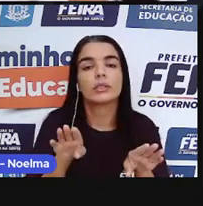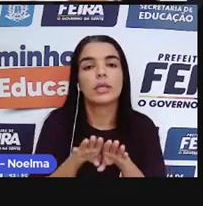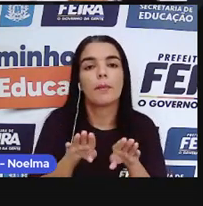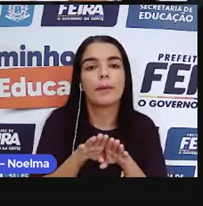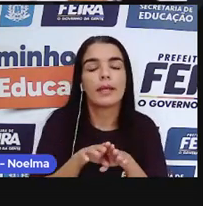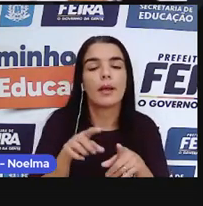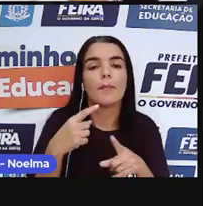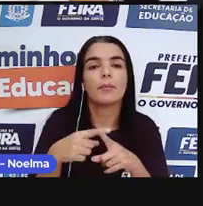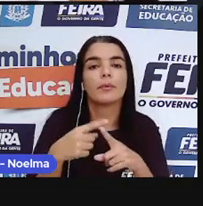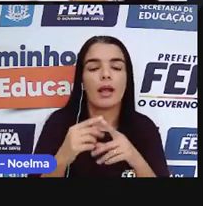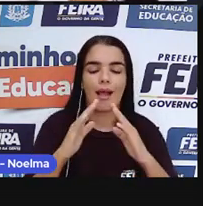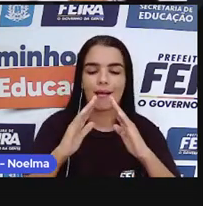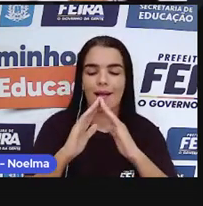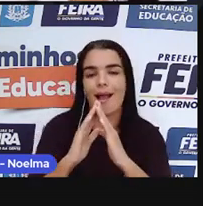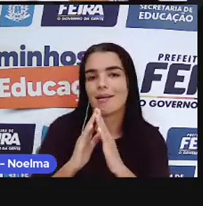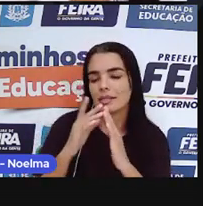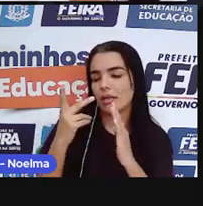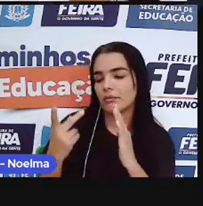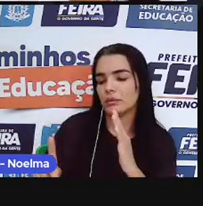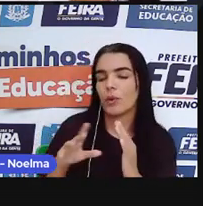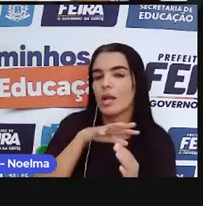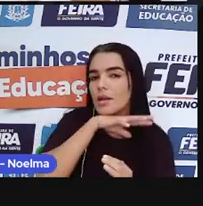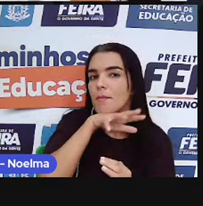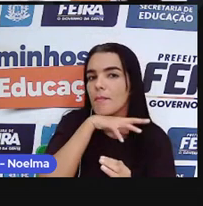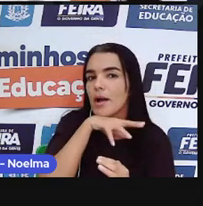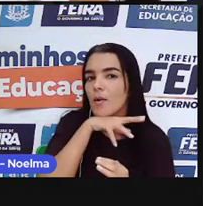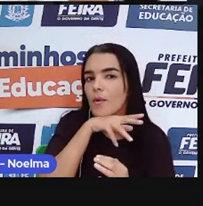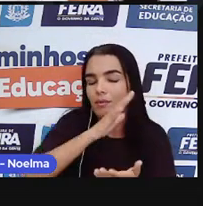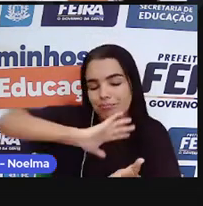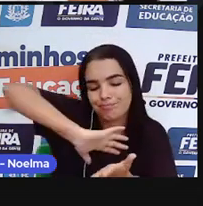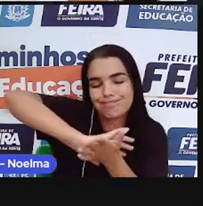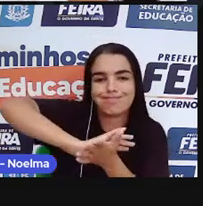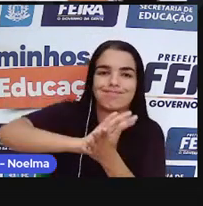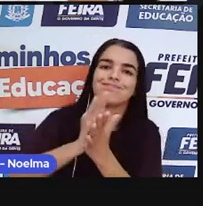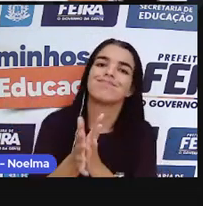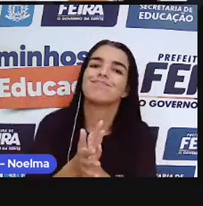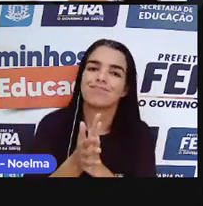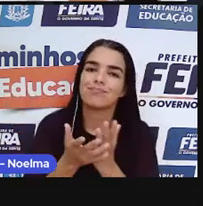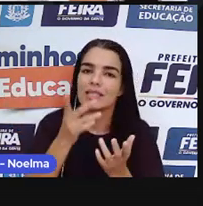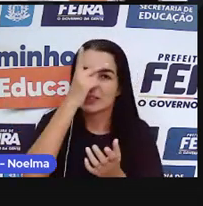do habitat, que é o ambiente natural desses animais.